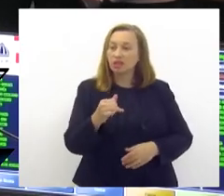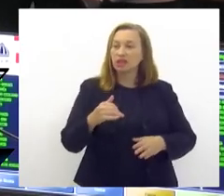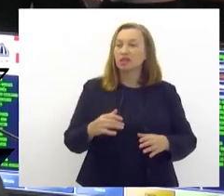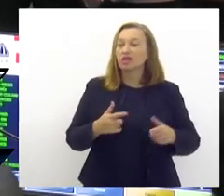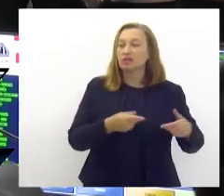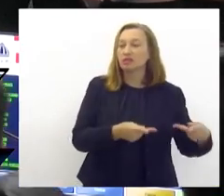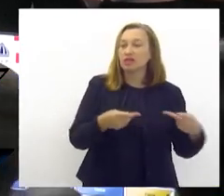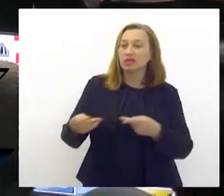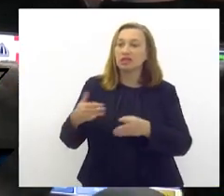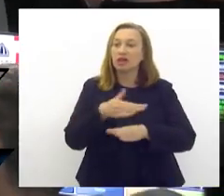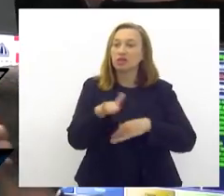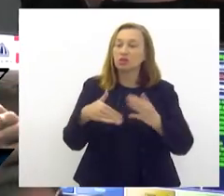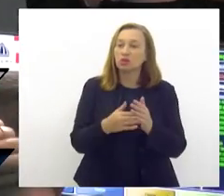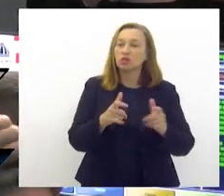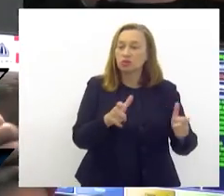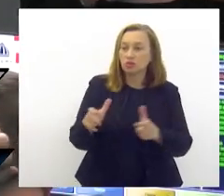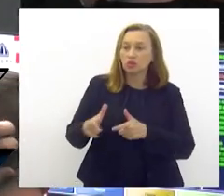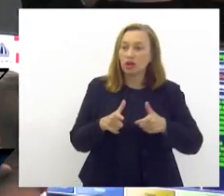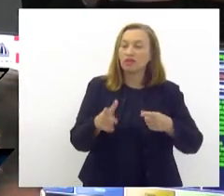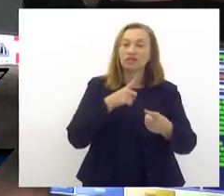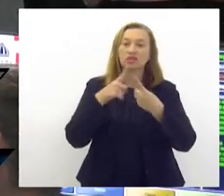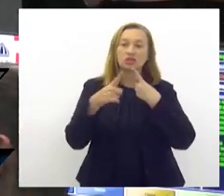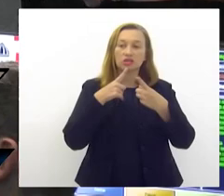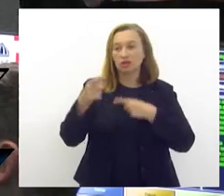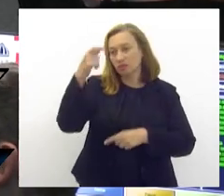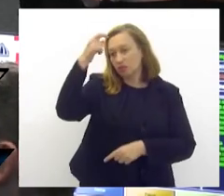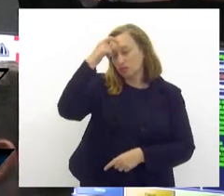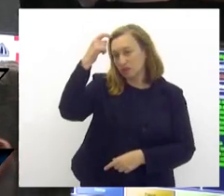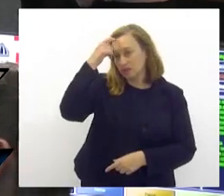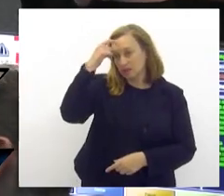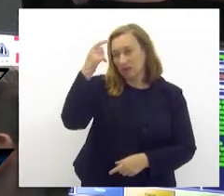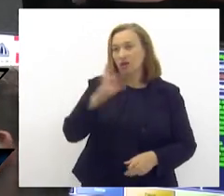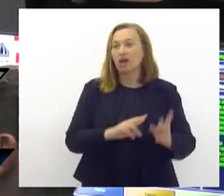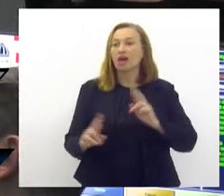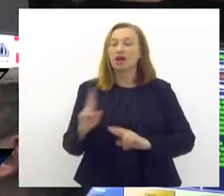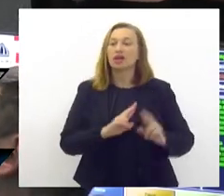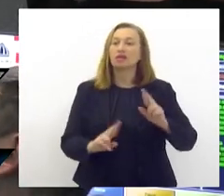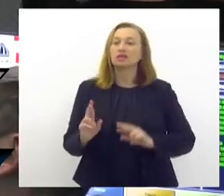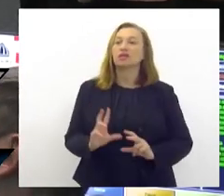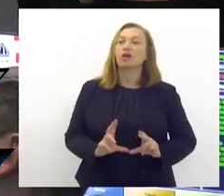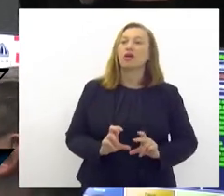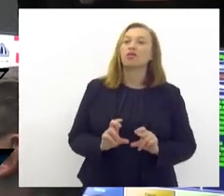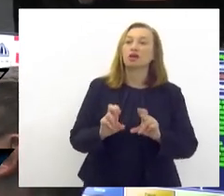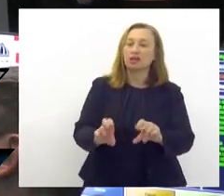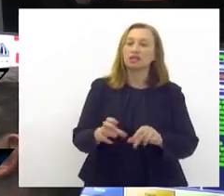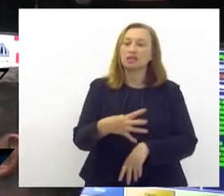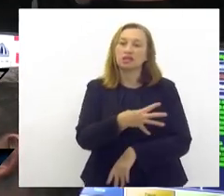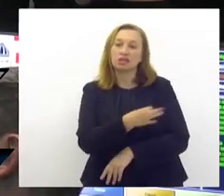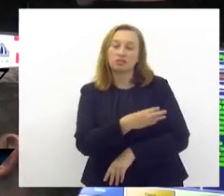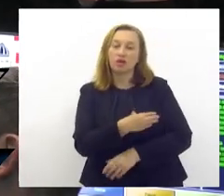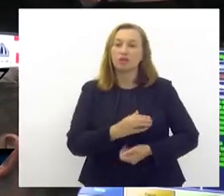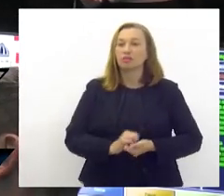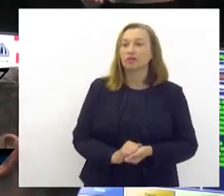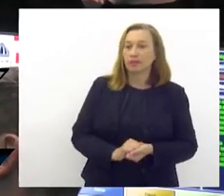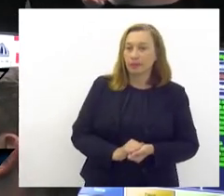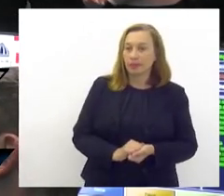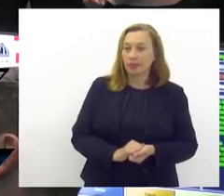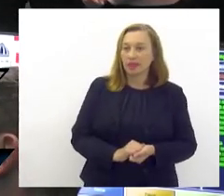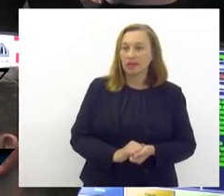os territórios fazendo esse debate de conscientização com relação ao câncer de mama, mas, acima de